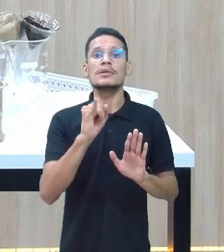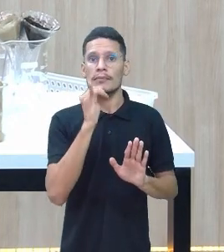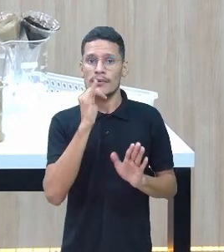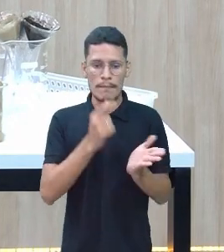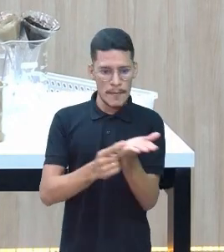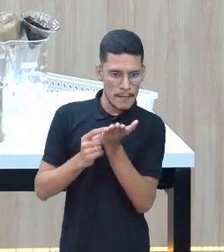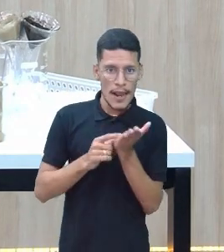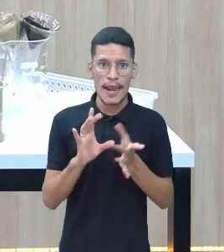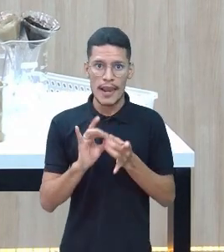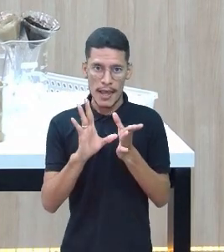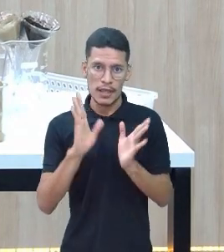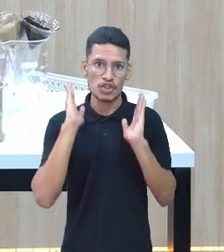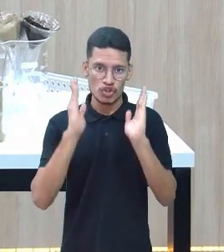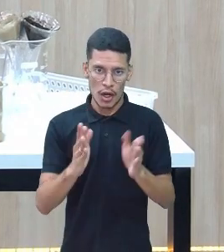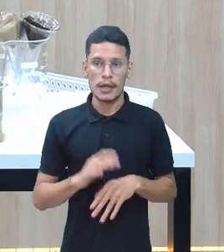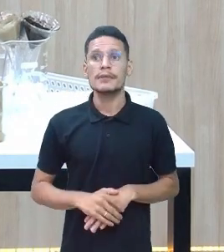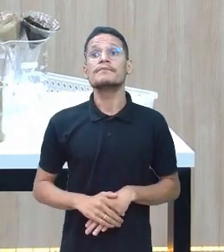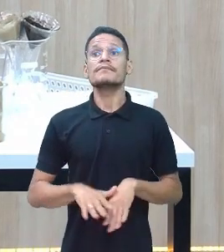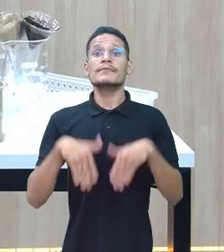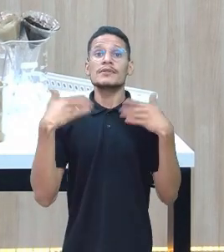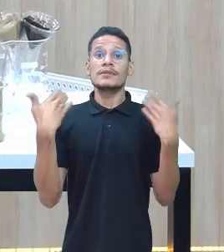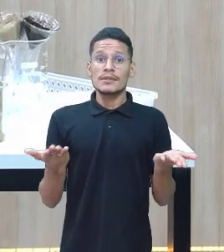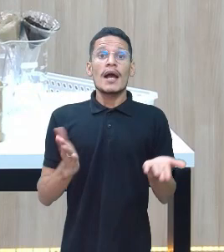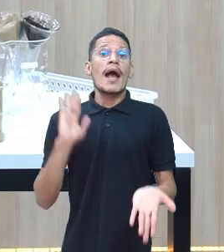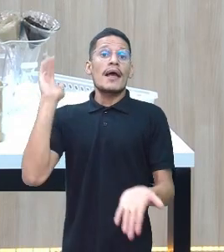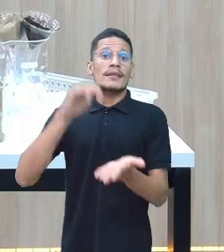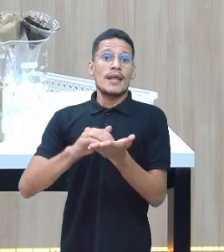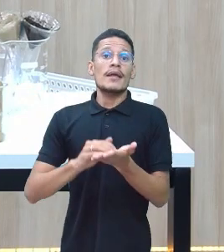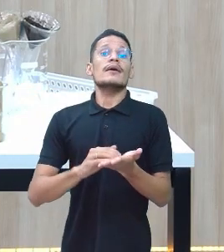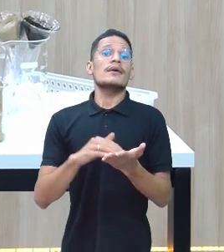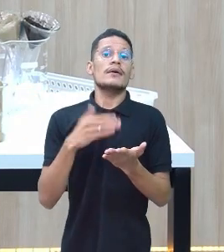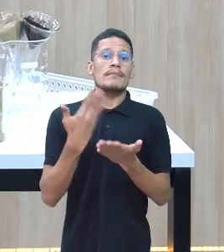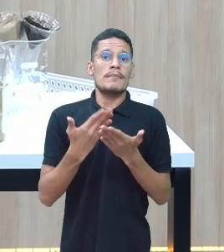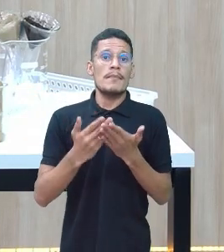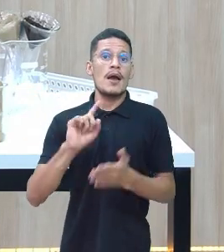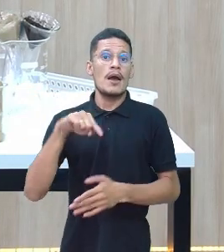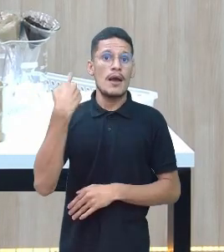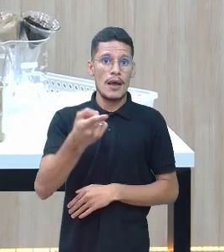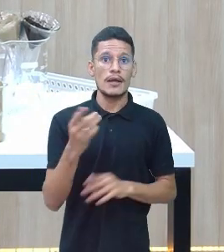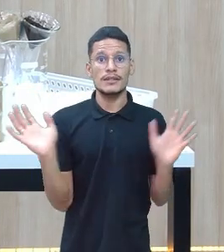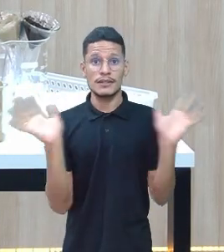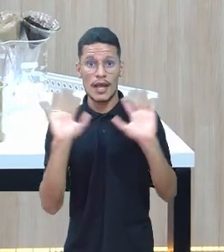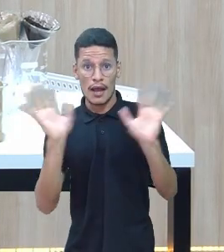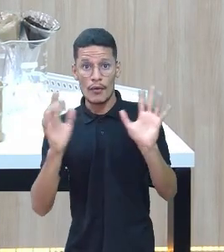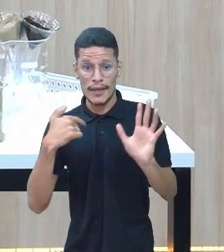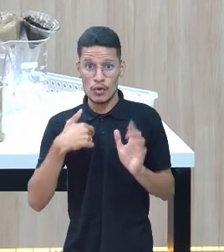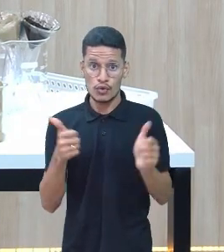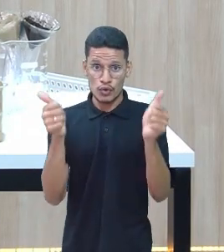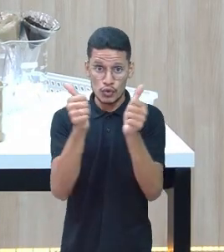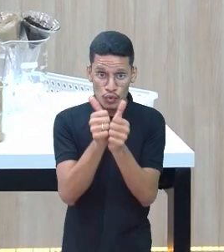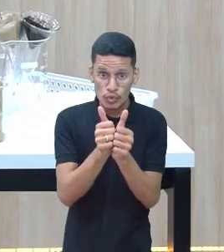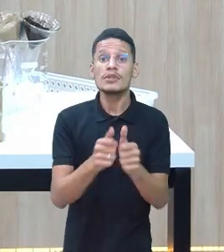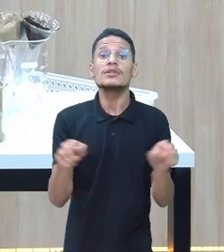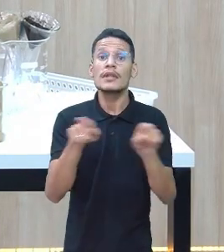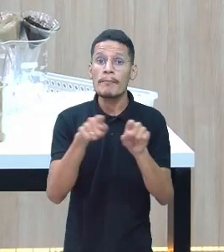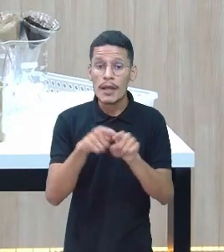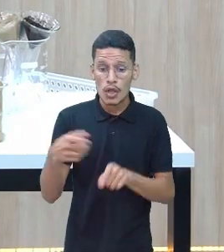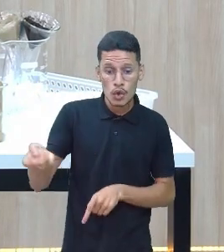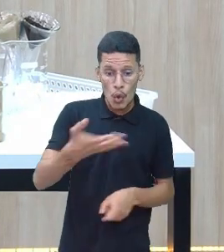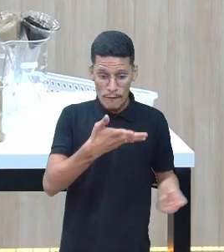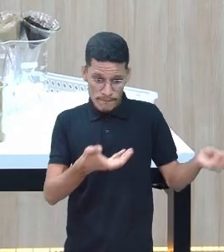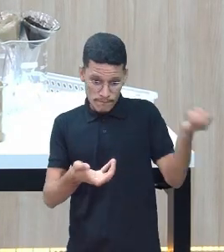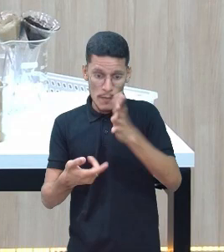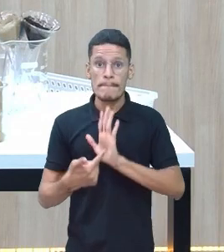E aí, o que é que eu tenho a dizer agora? Tchau, pessoal. Até a nossa próxima aula. Estou aí com muitas novidades para a